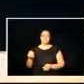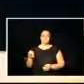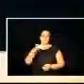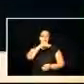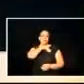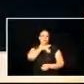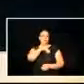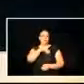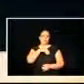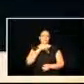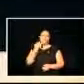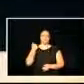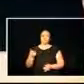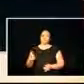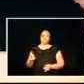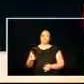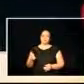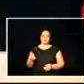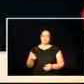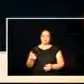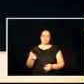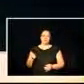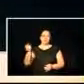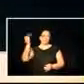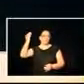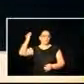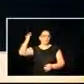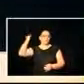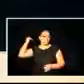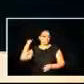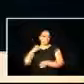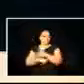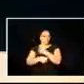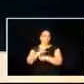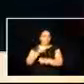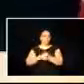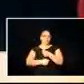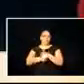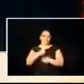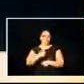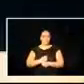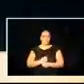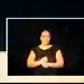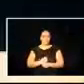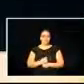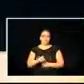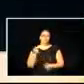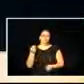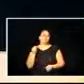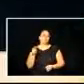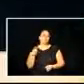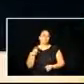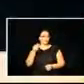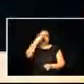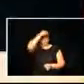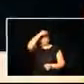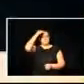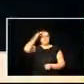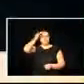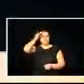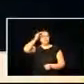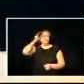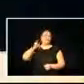de 2013, período 2012-2013 aos servidores, como é que o prefeito prevê